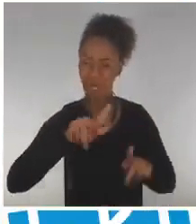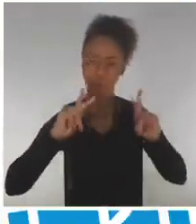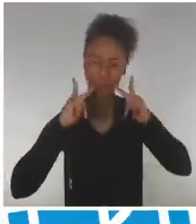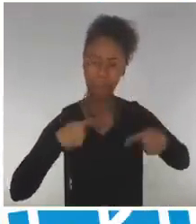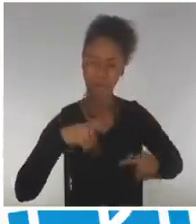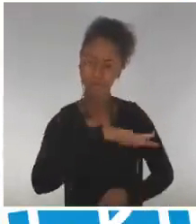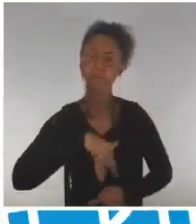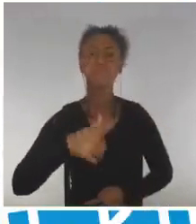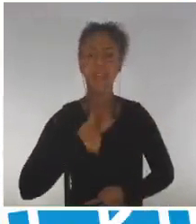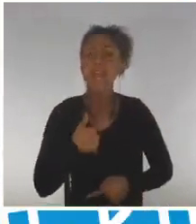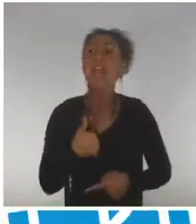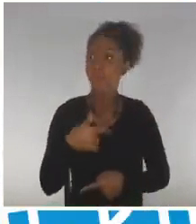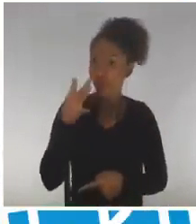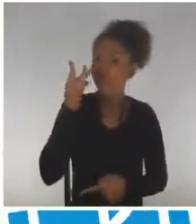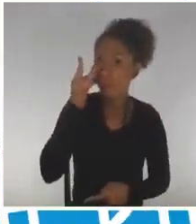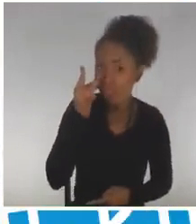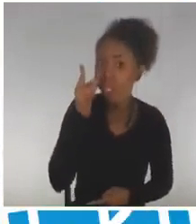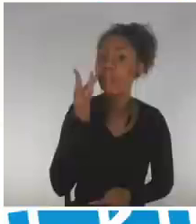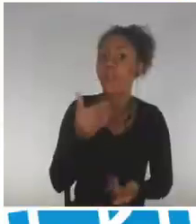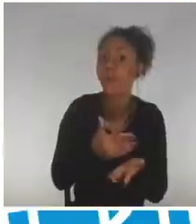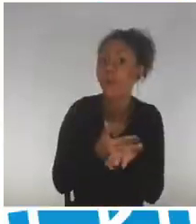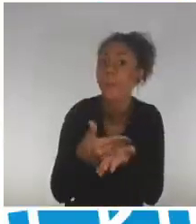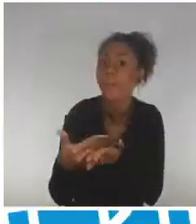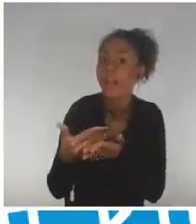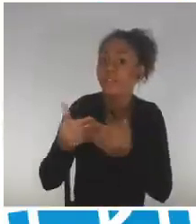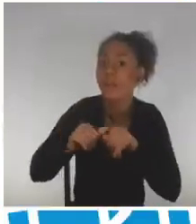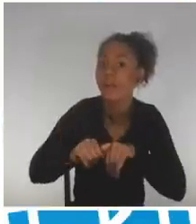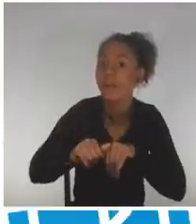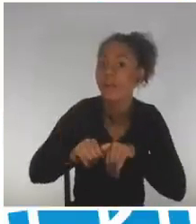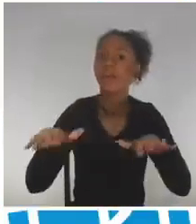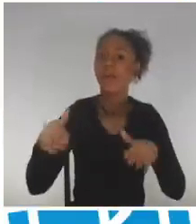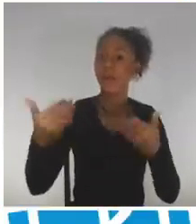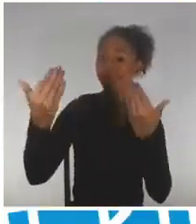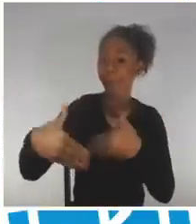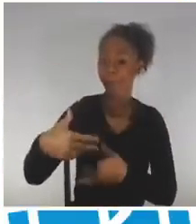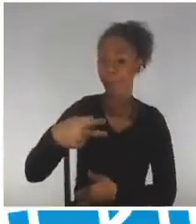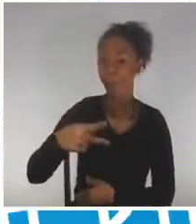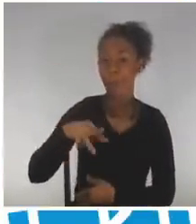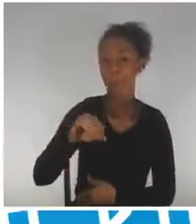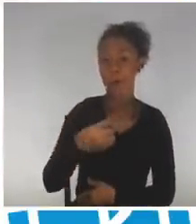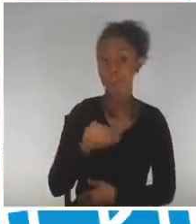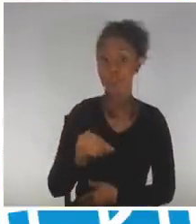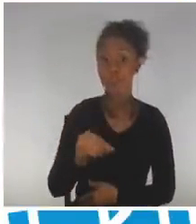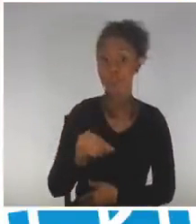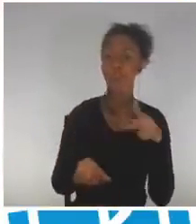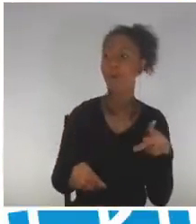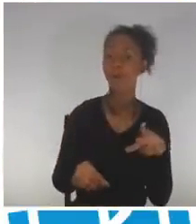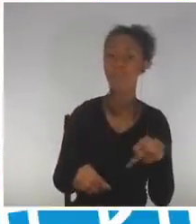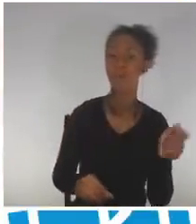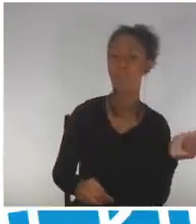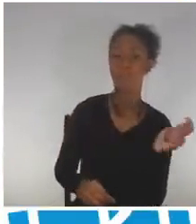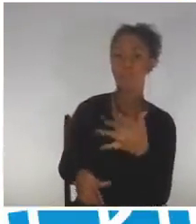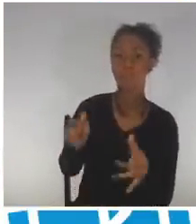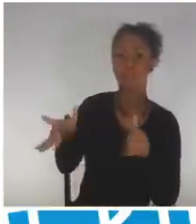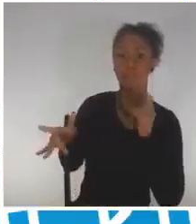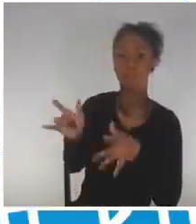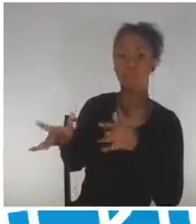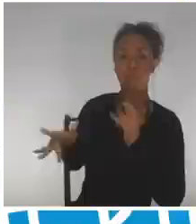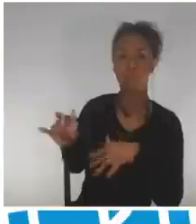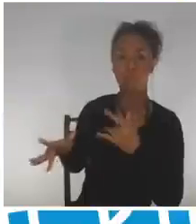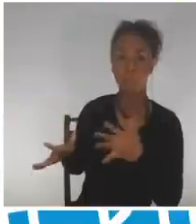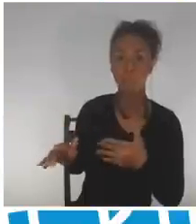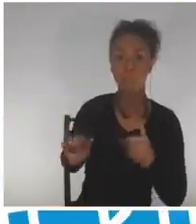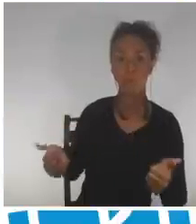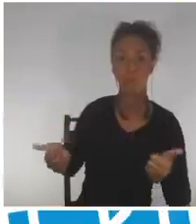Provão, o professor boicotando, a Marilena viveu isso lá no INEP muito mais fortemente, eu vivi na universidade,